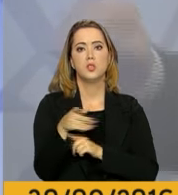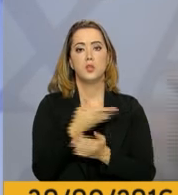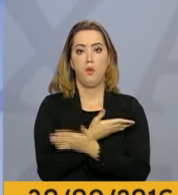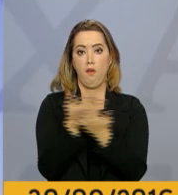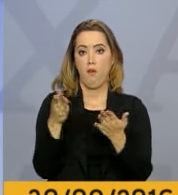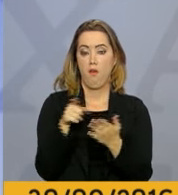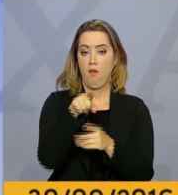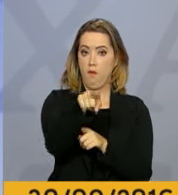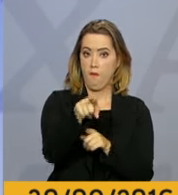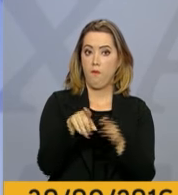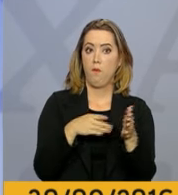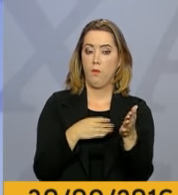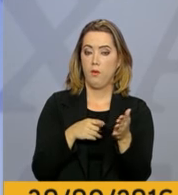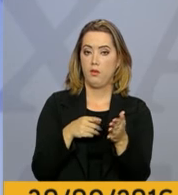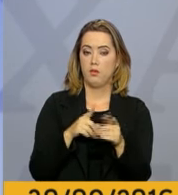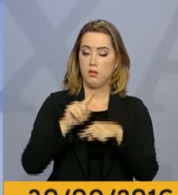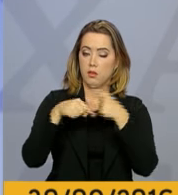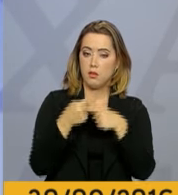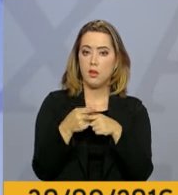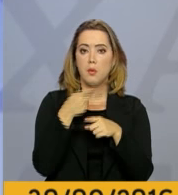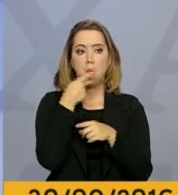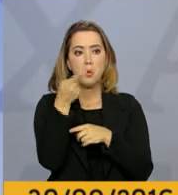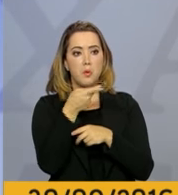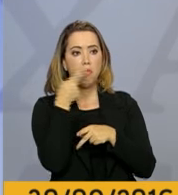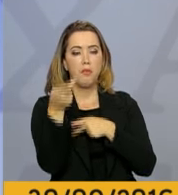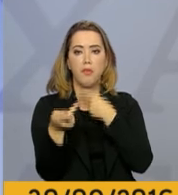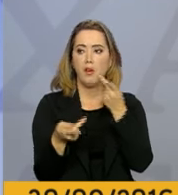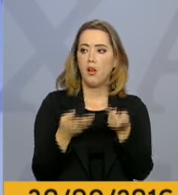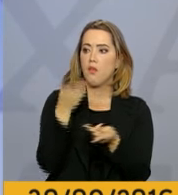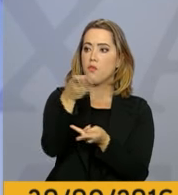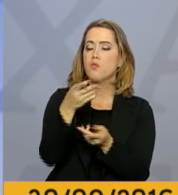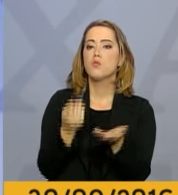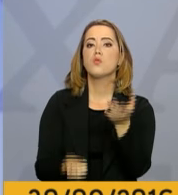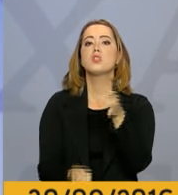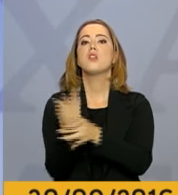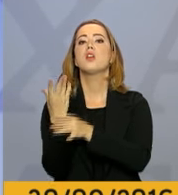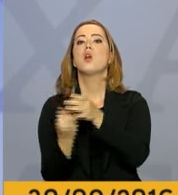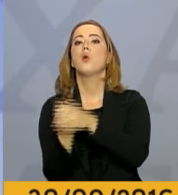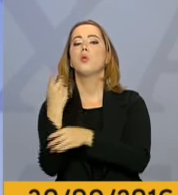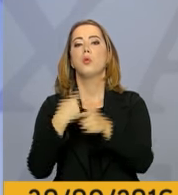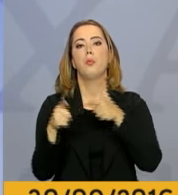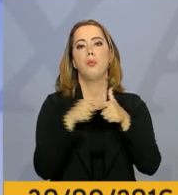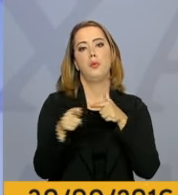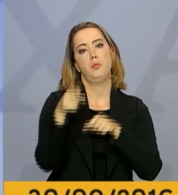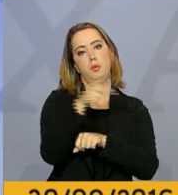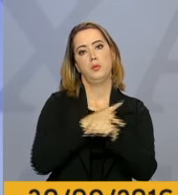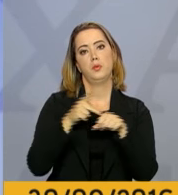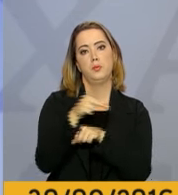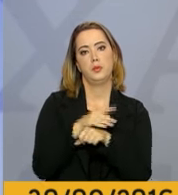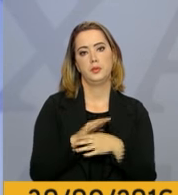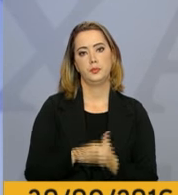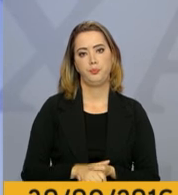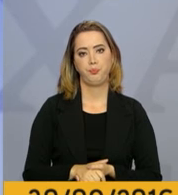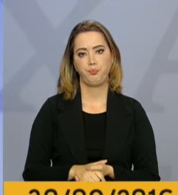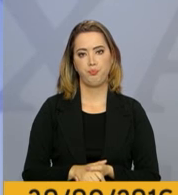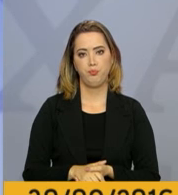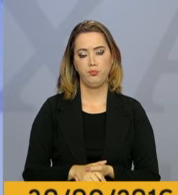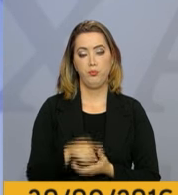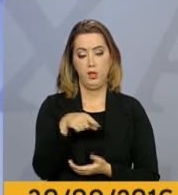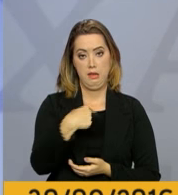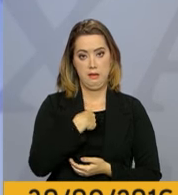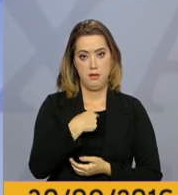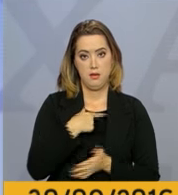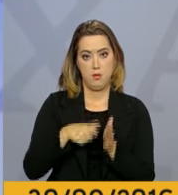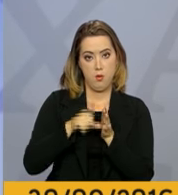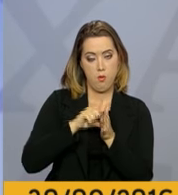você é que criou este problema no país. Aliás, eu tinha um mês e meio de